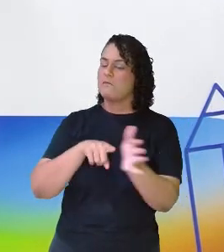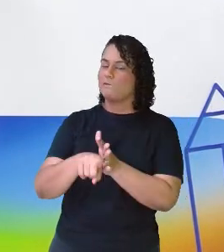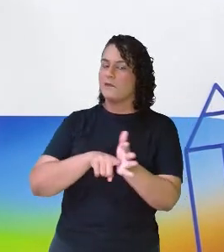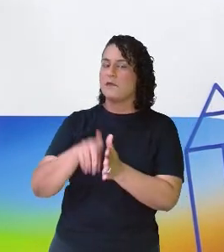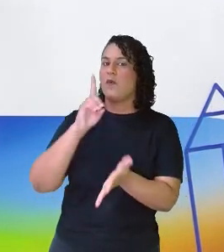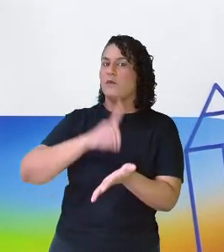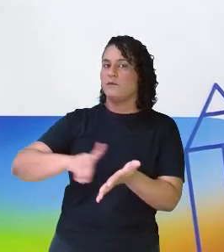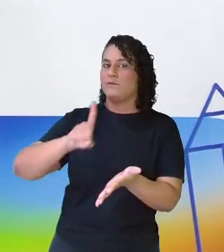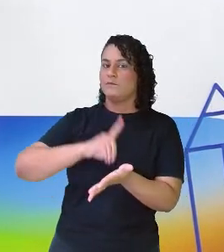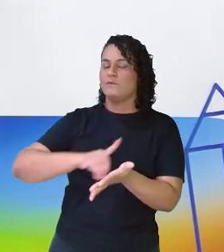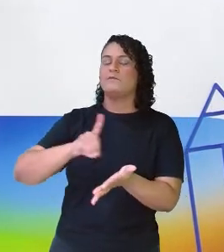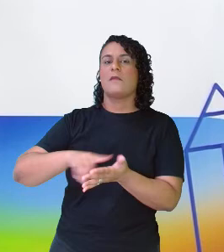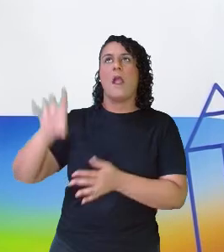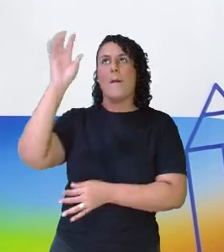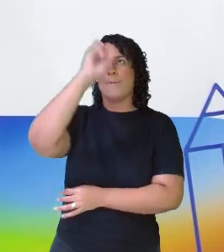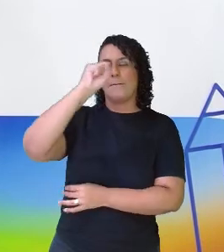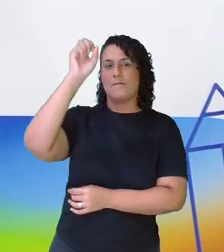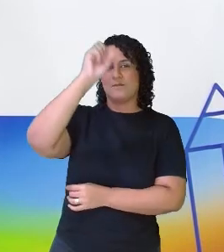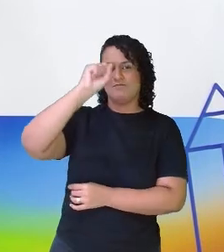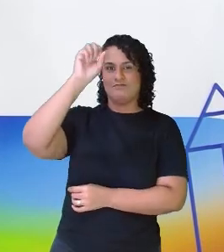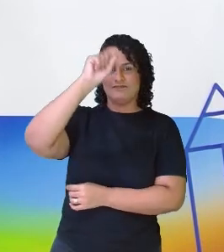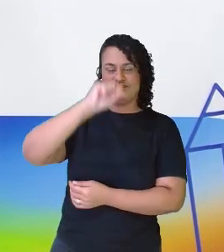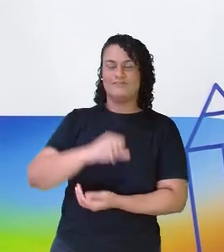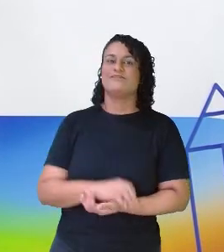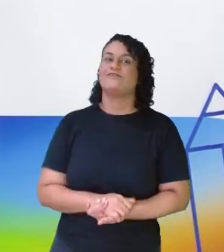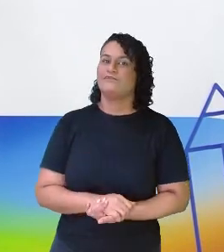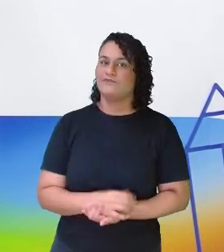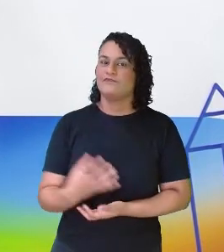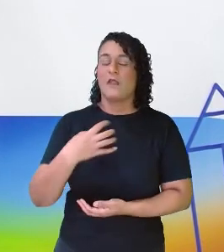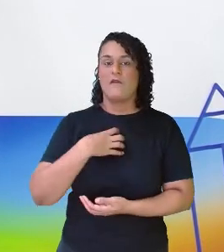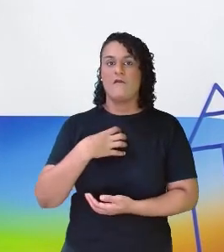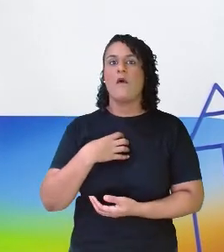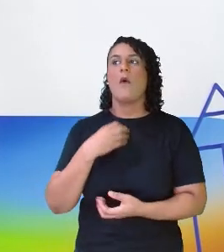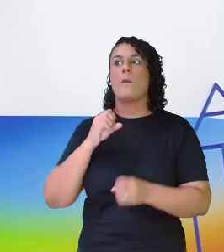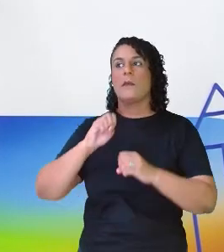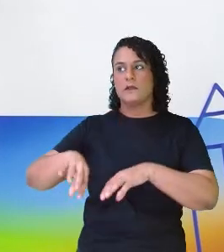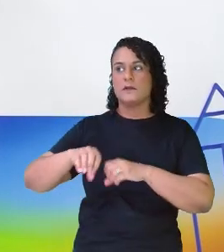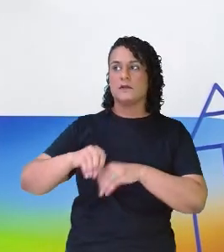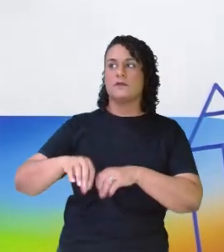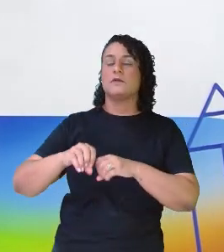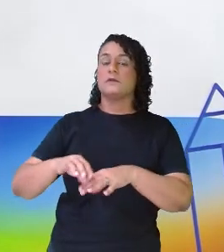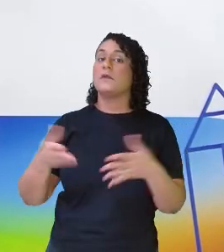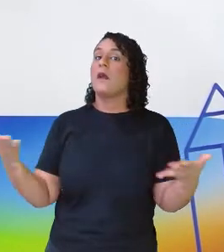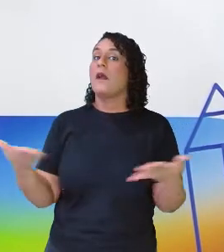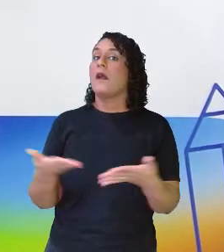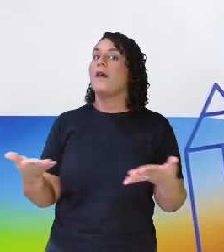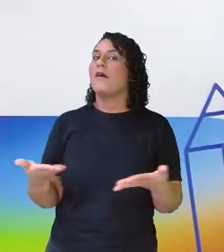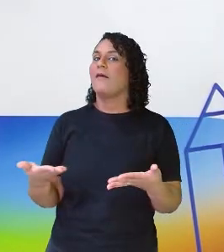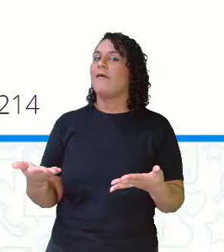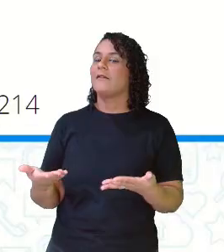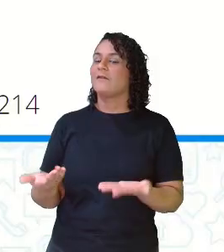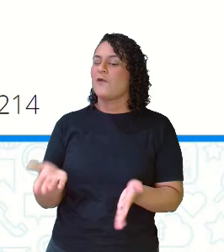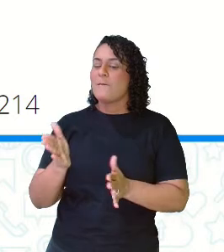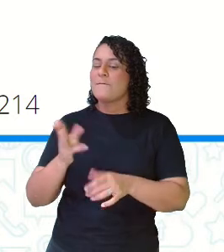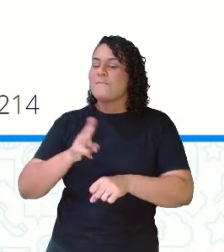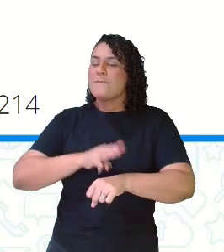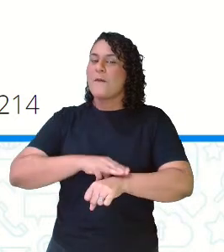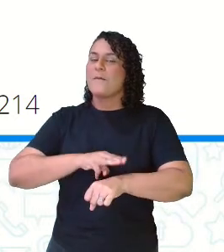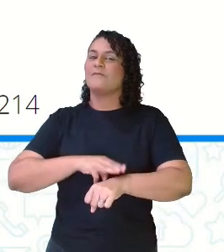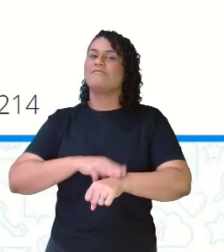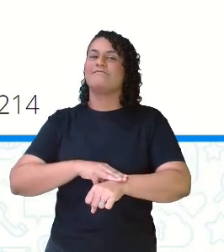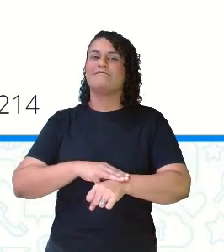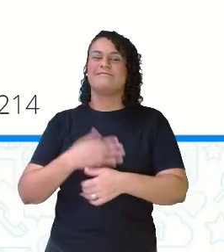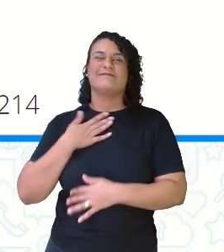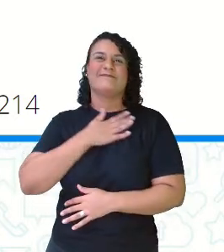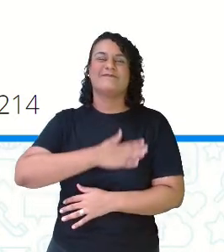dicionários e aprender bastante com eles. Essa forma de ensino aqui que eu coloquei. E agora é a parte que eu gosto, professora Márcia, é a parte que a gente